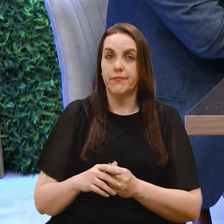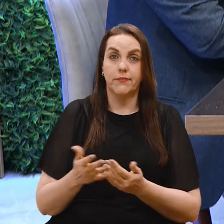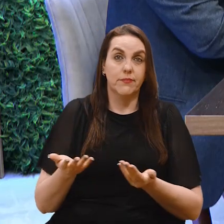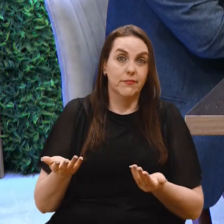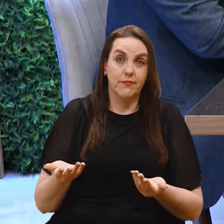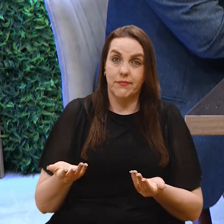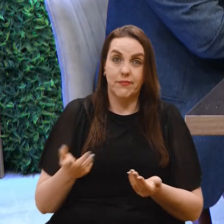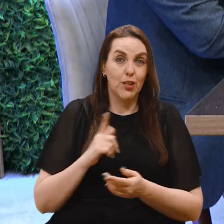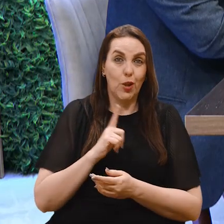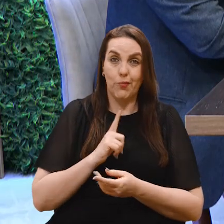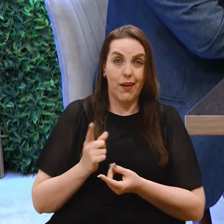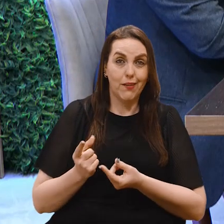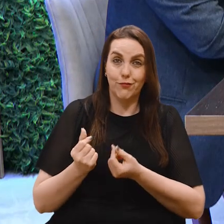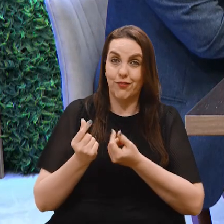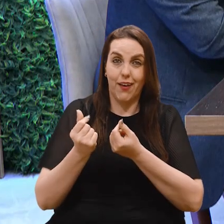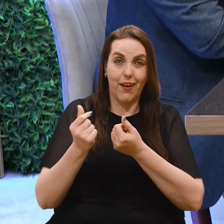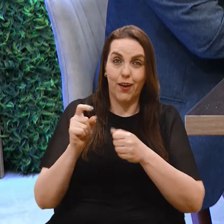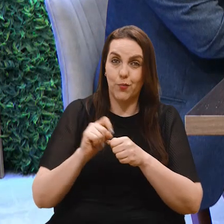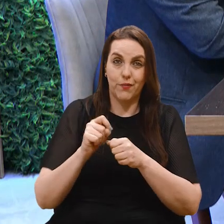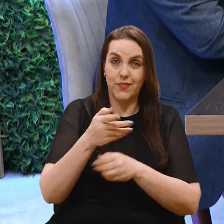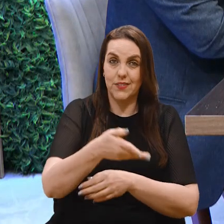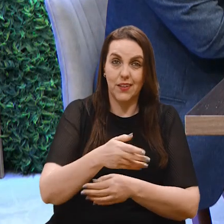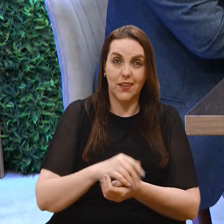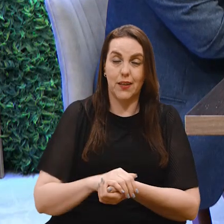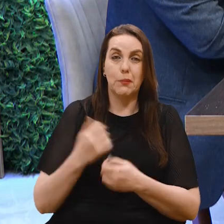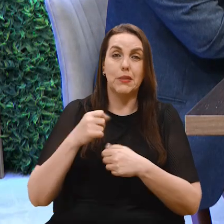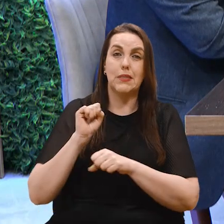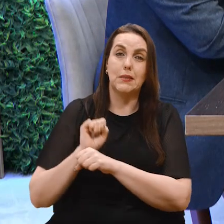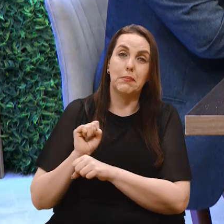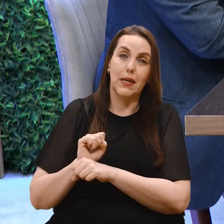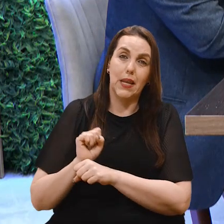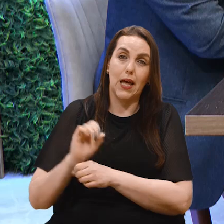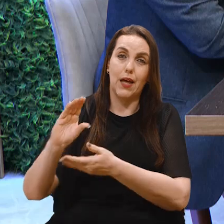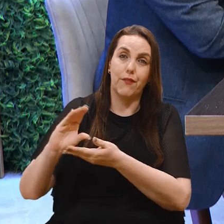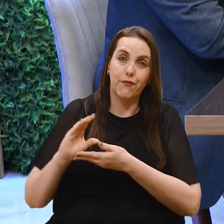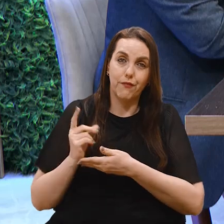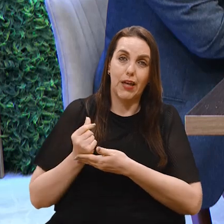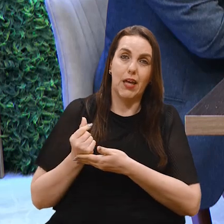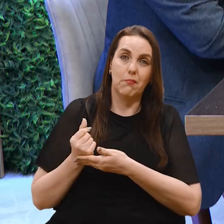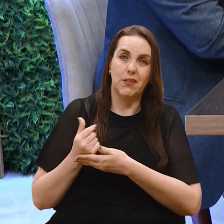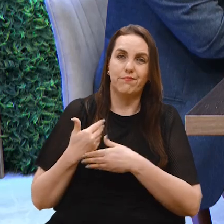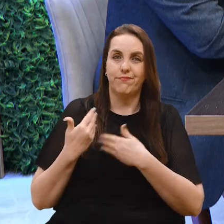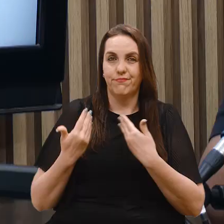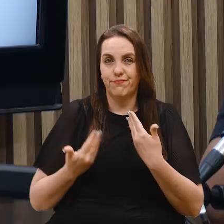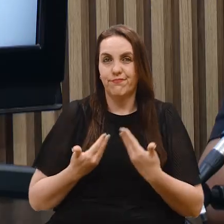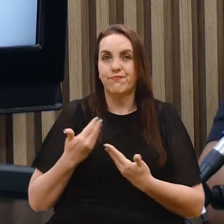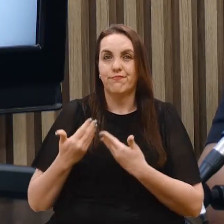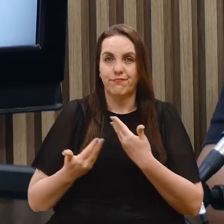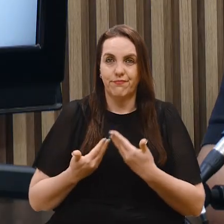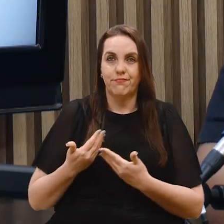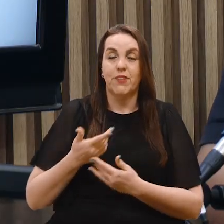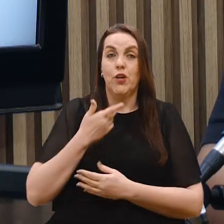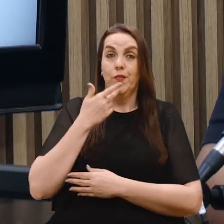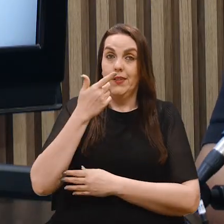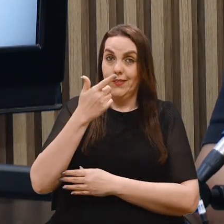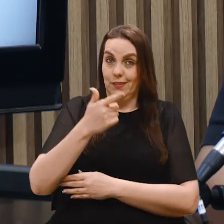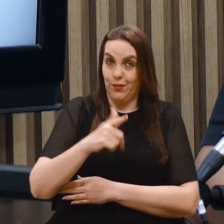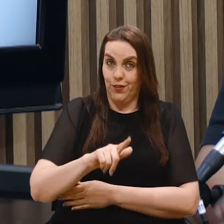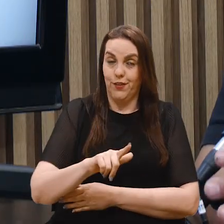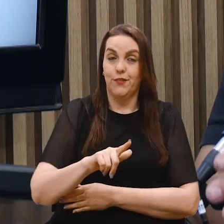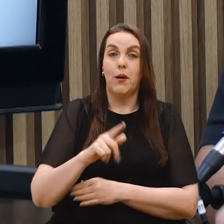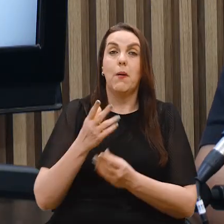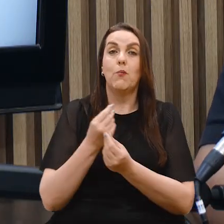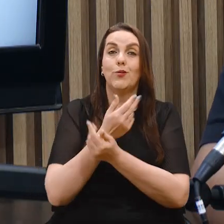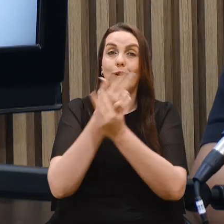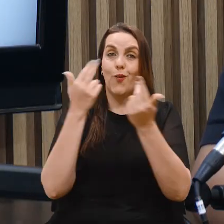não temos verba para fazer, vamos ter que aguardar uma verba, sabe? E eu critico de novo, cara. Para muita coisa tem,